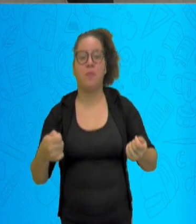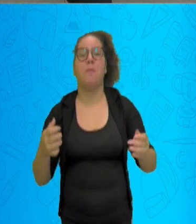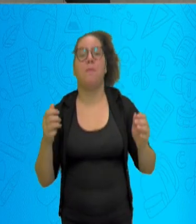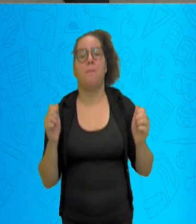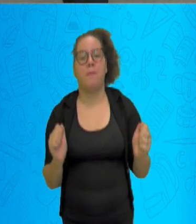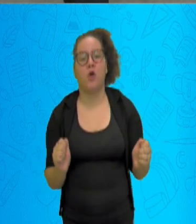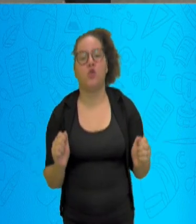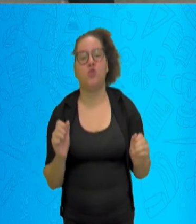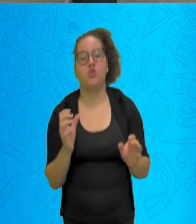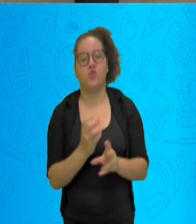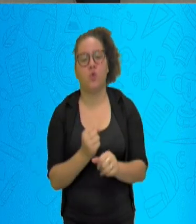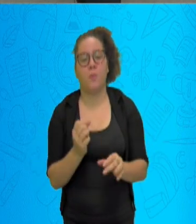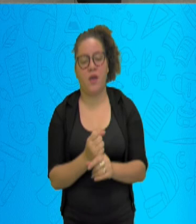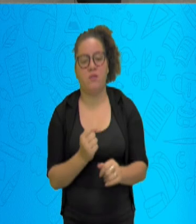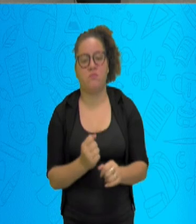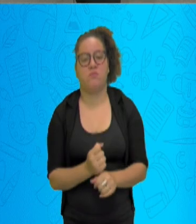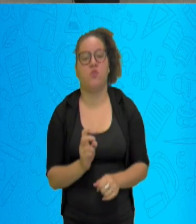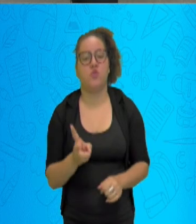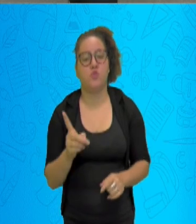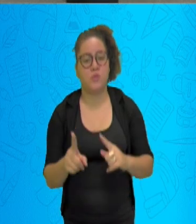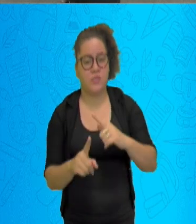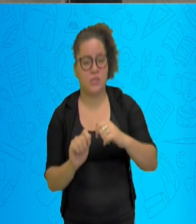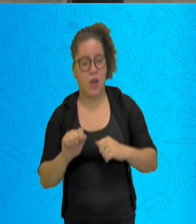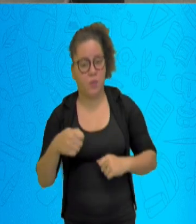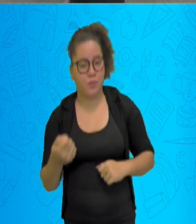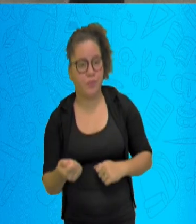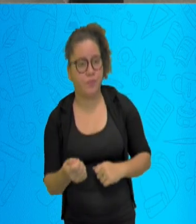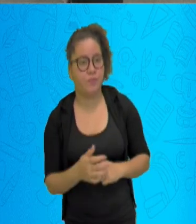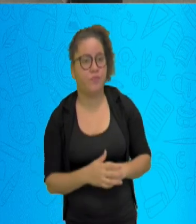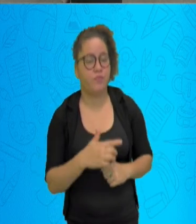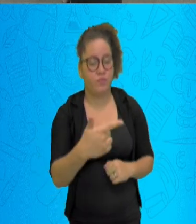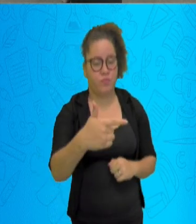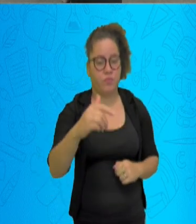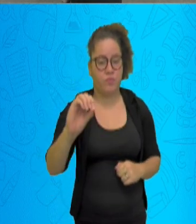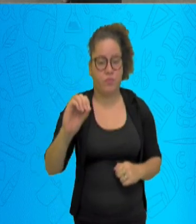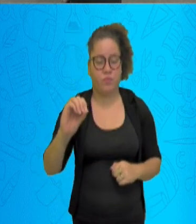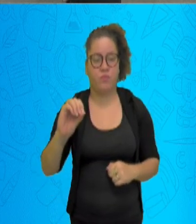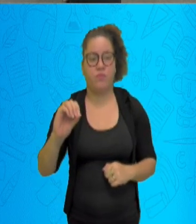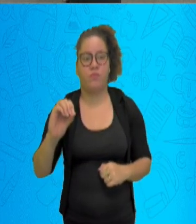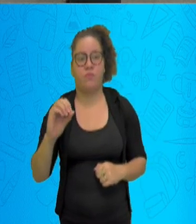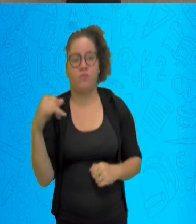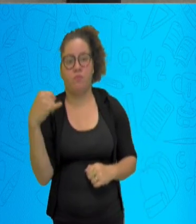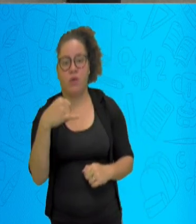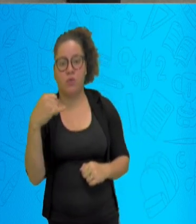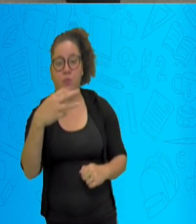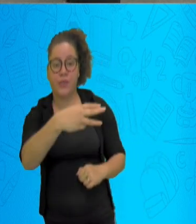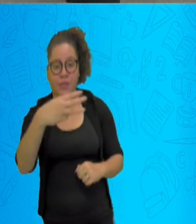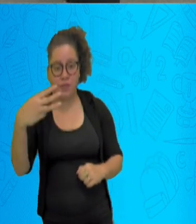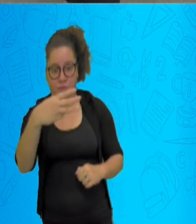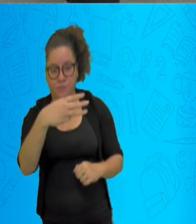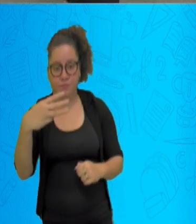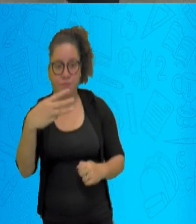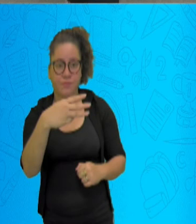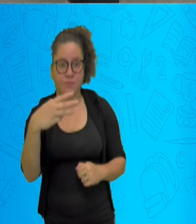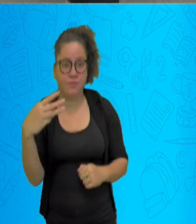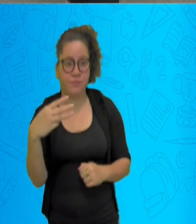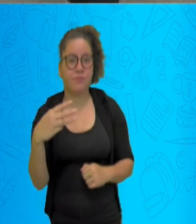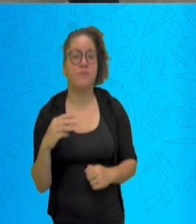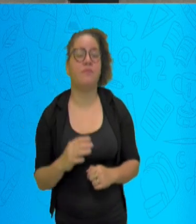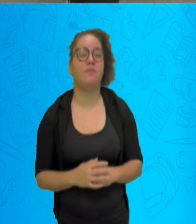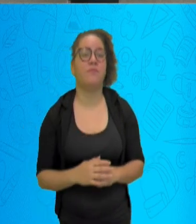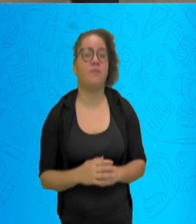sinal e soma os números, que é igual 20 menos